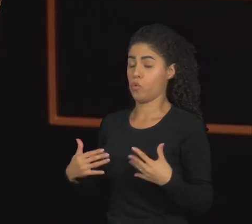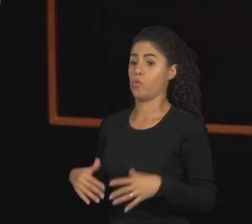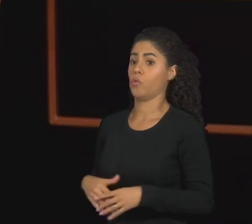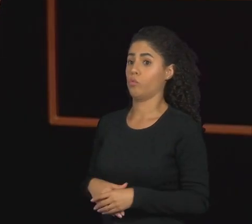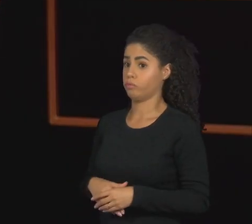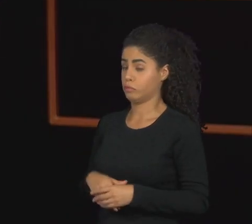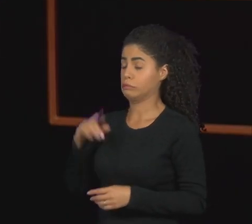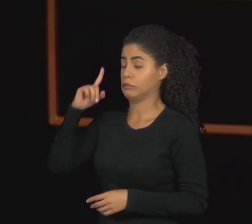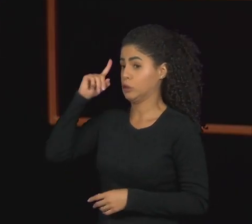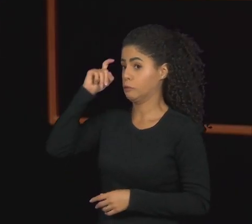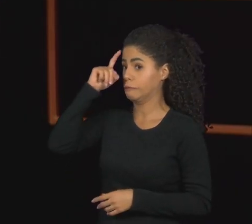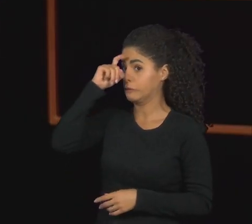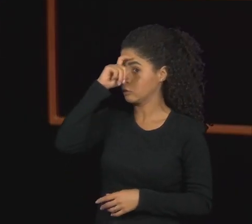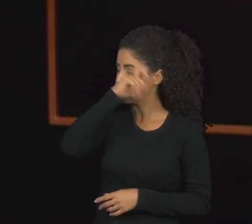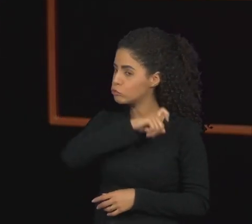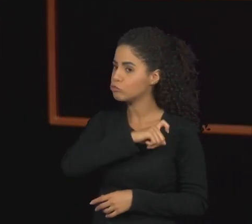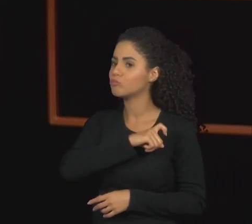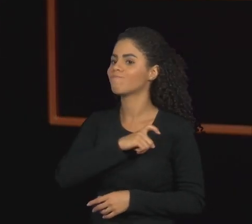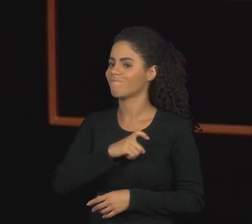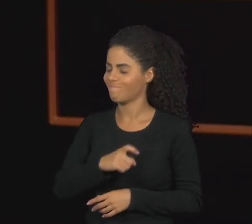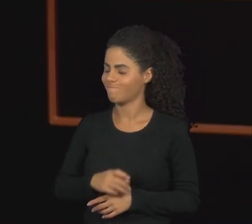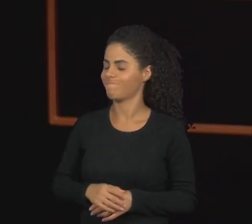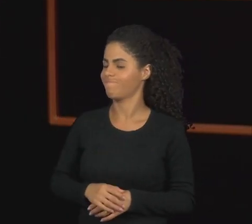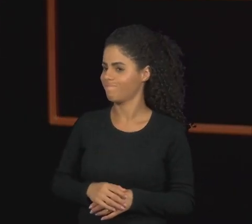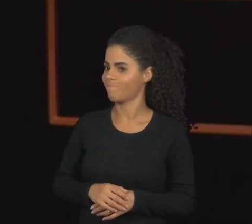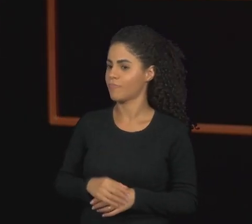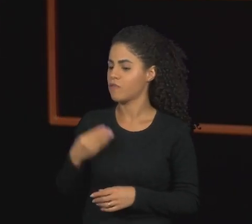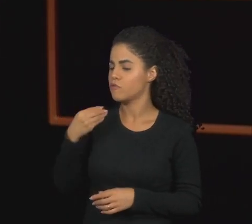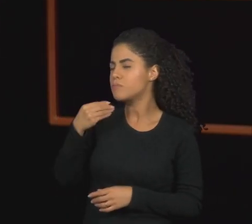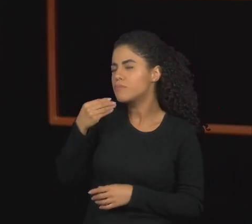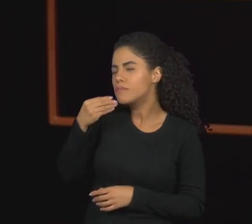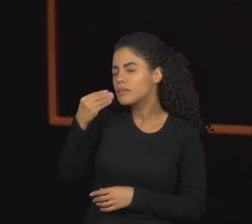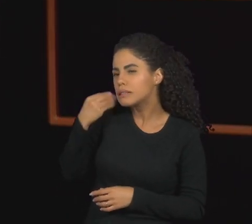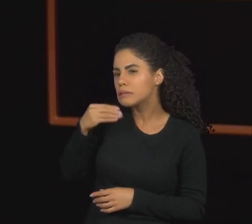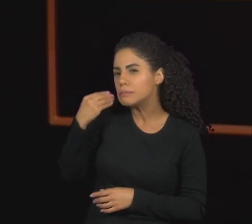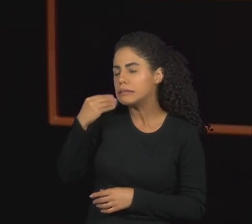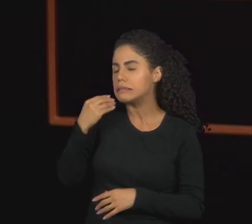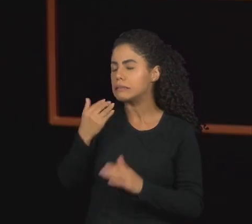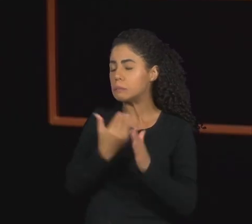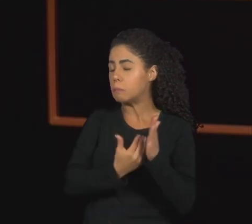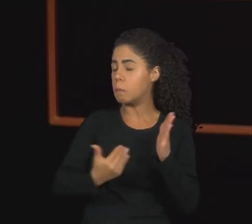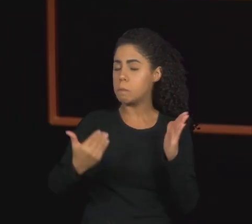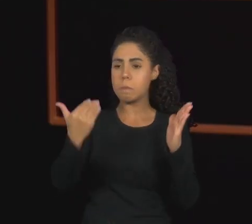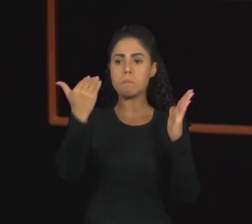foi duríssimo, foi uma experiência radical.